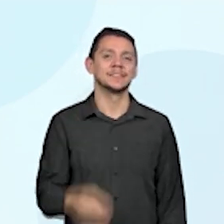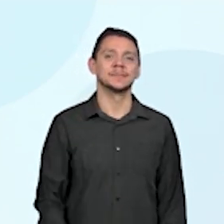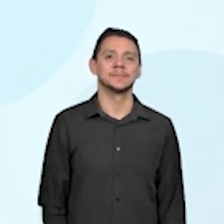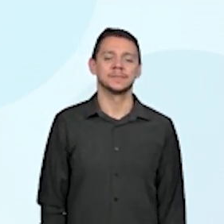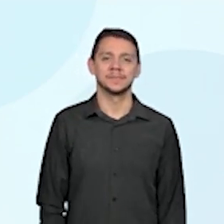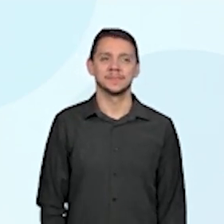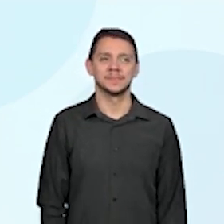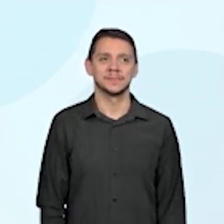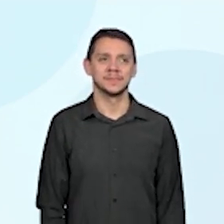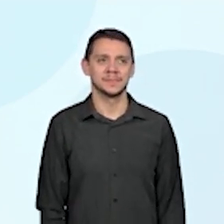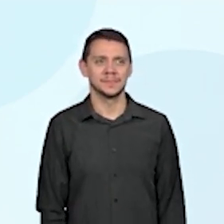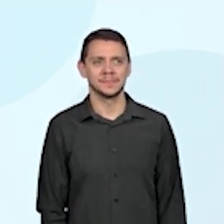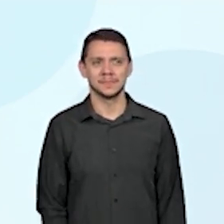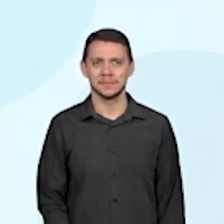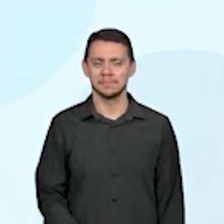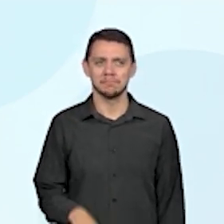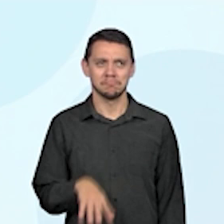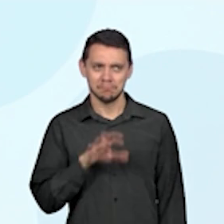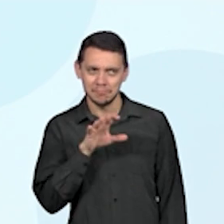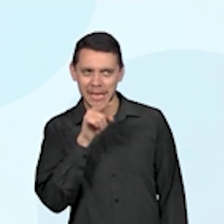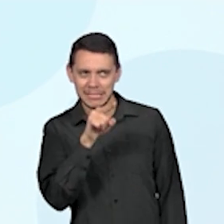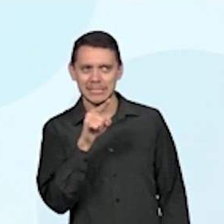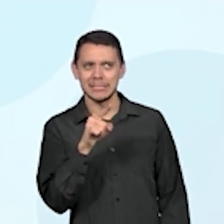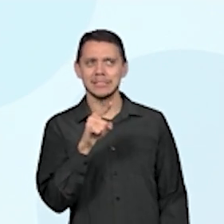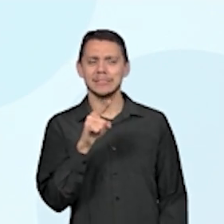Assim, de É, surpresa.